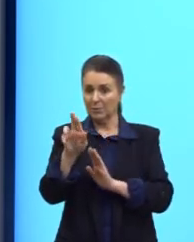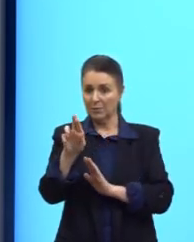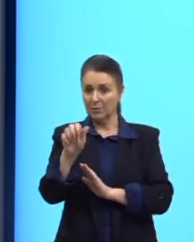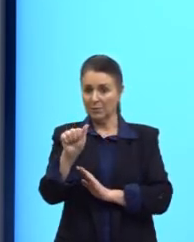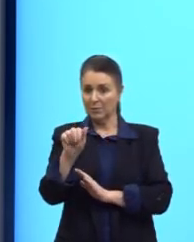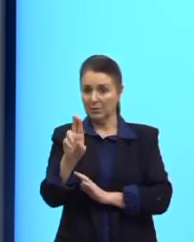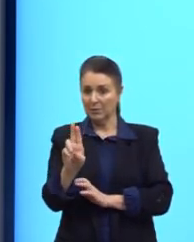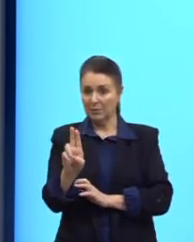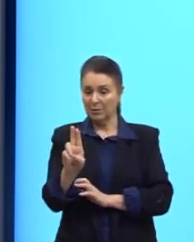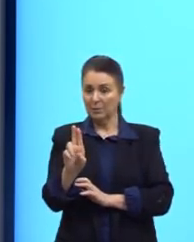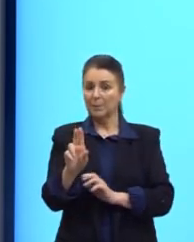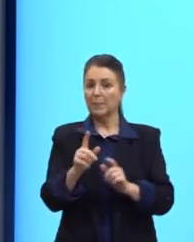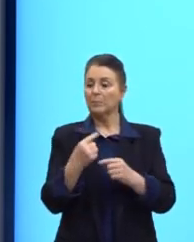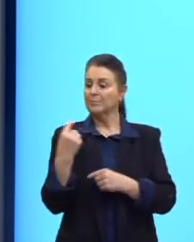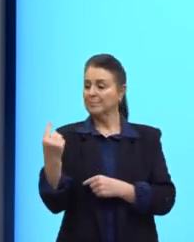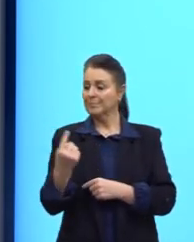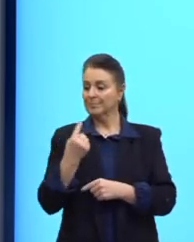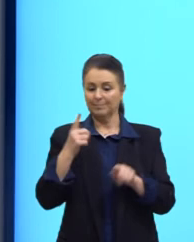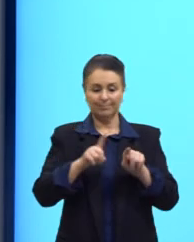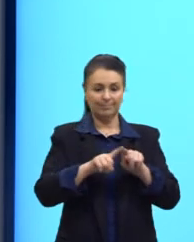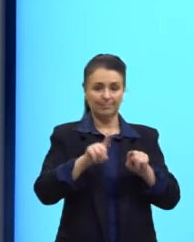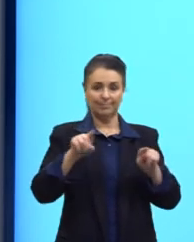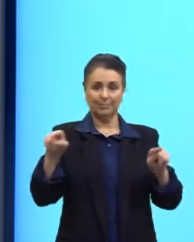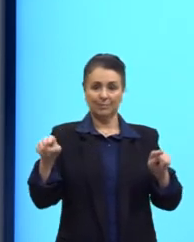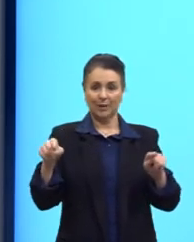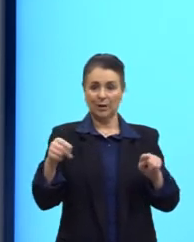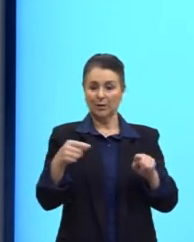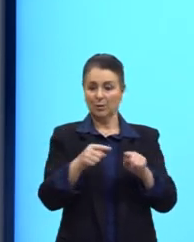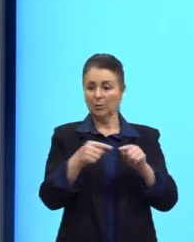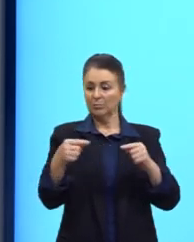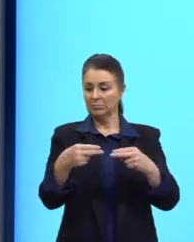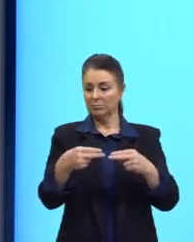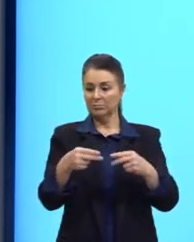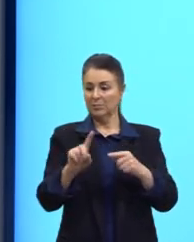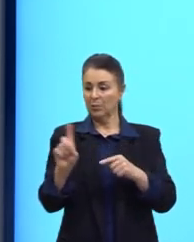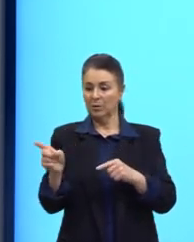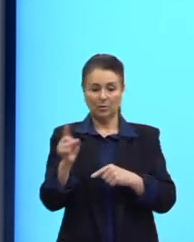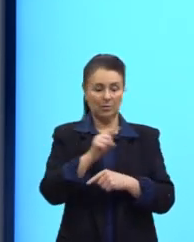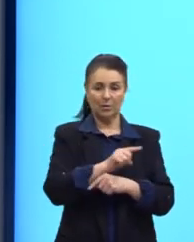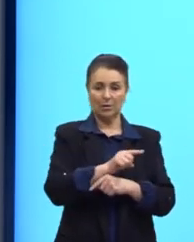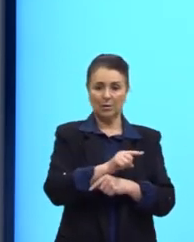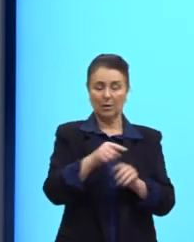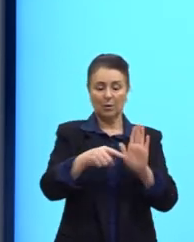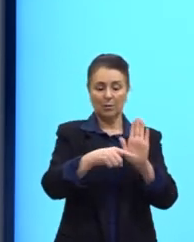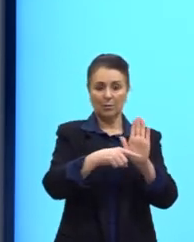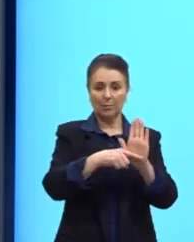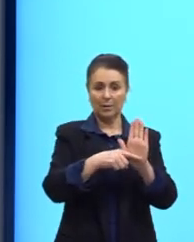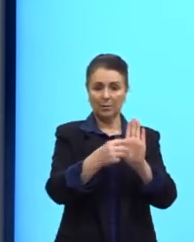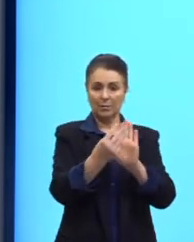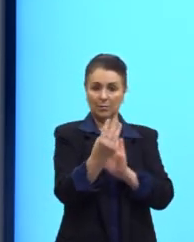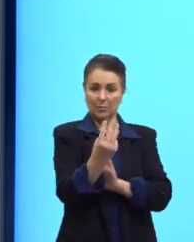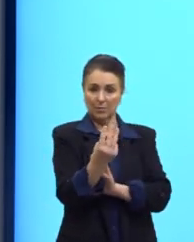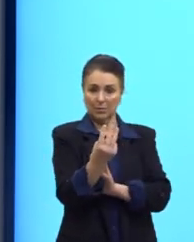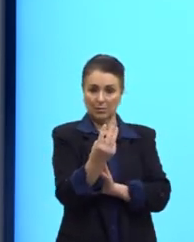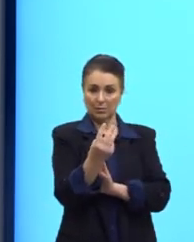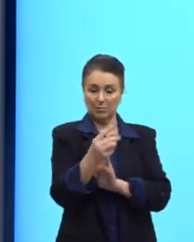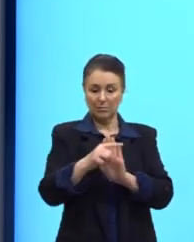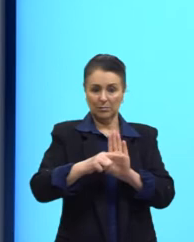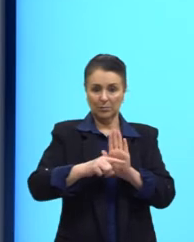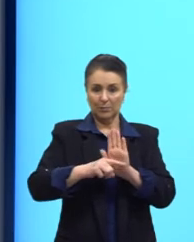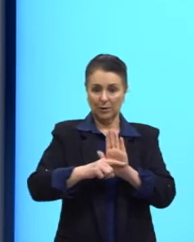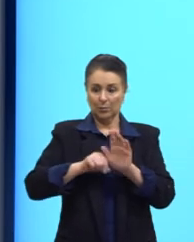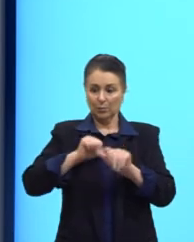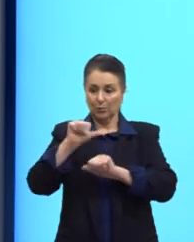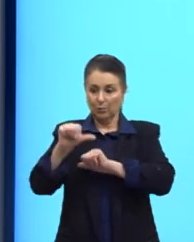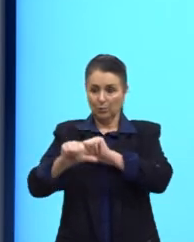é isolar a variável em um dos lados da Igualdade o -3 ele tava subtraindo se a gente quer